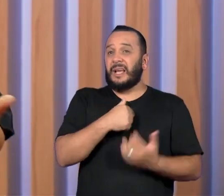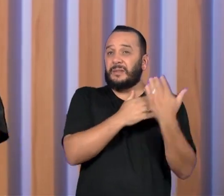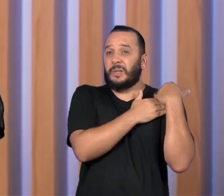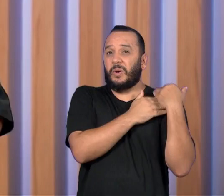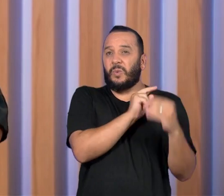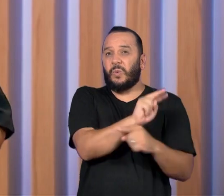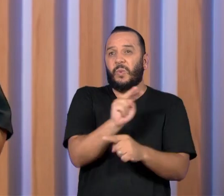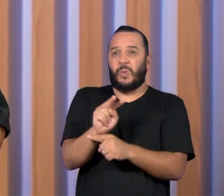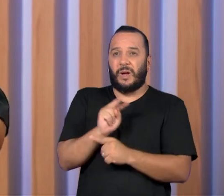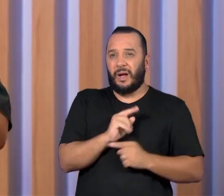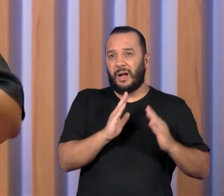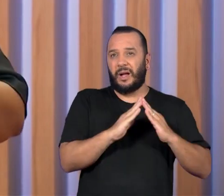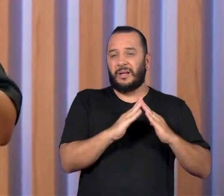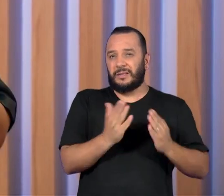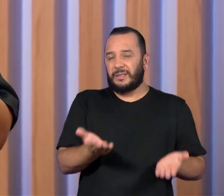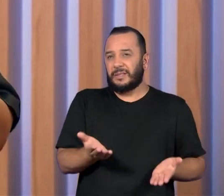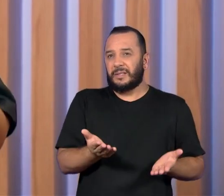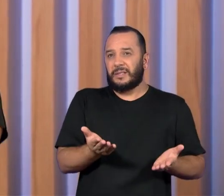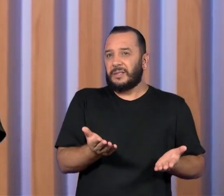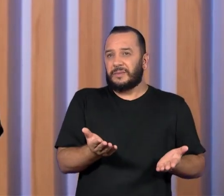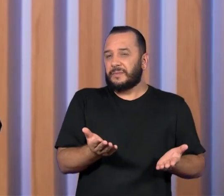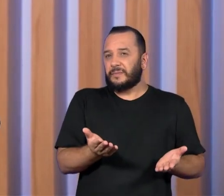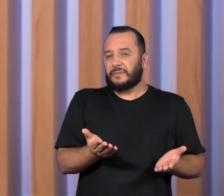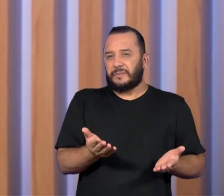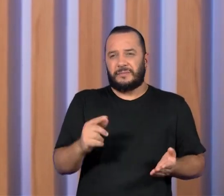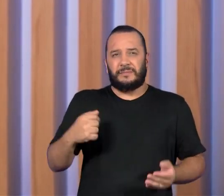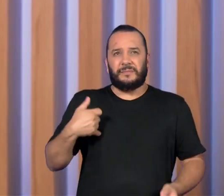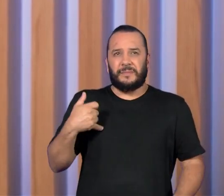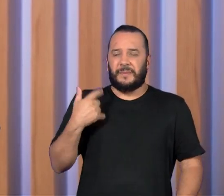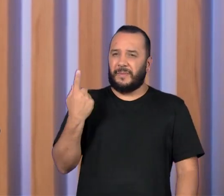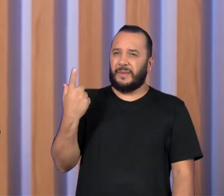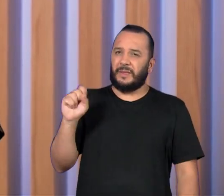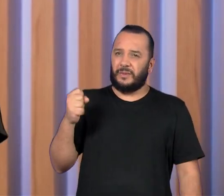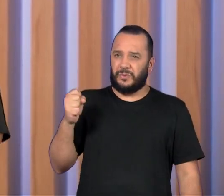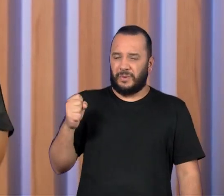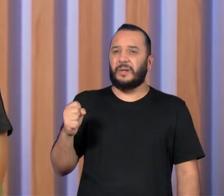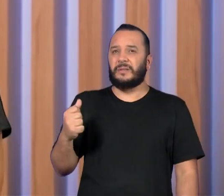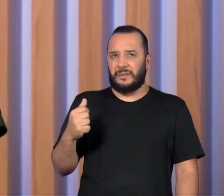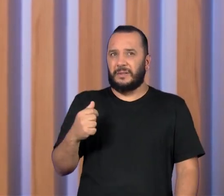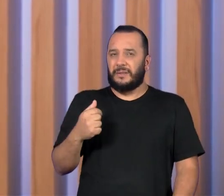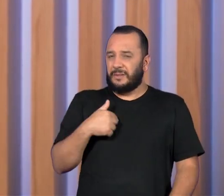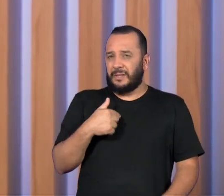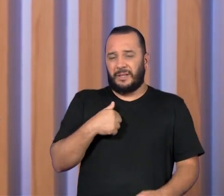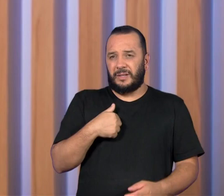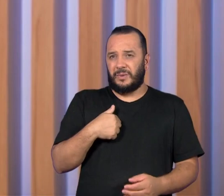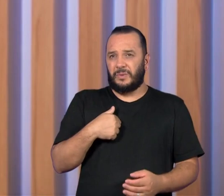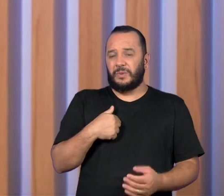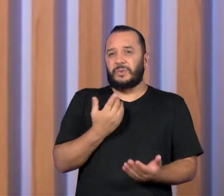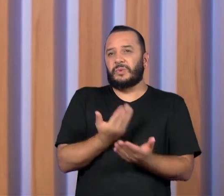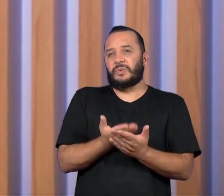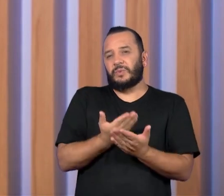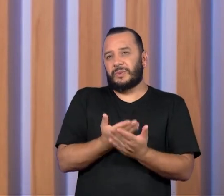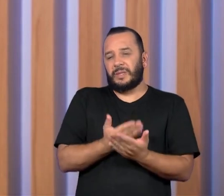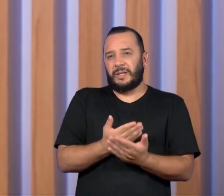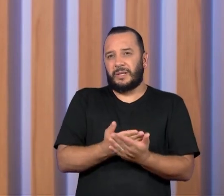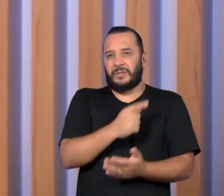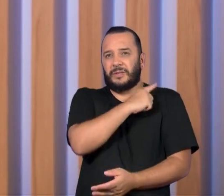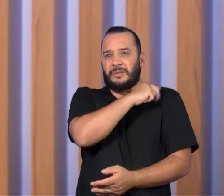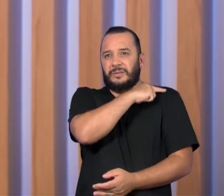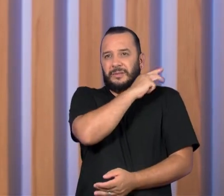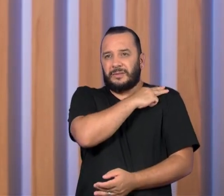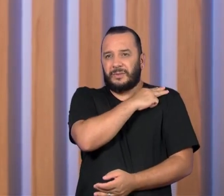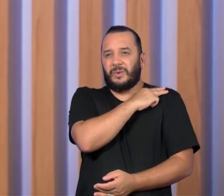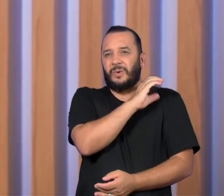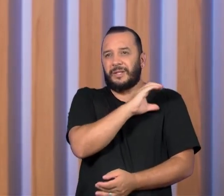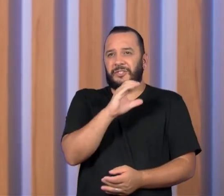que você, muitas vezes, vem como... Eu tinha 18 anos, eu estava terminando meu segundo... Eu estava no magistério já, achando que ia ser